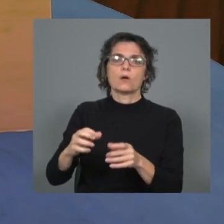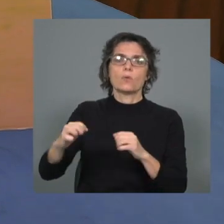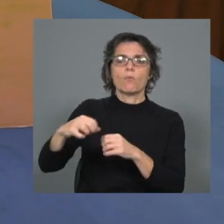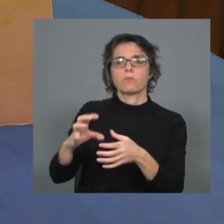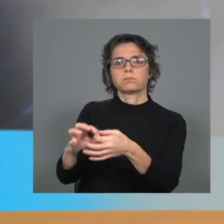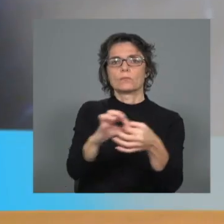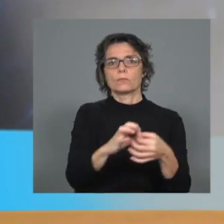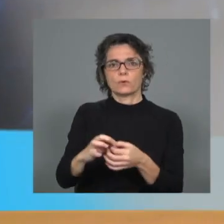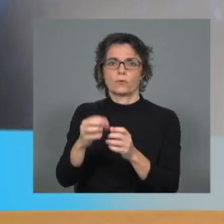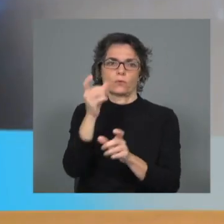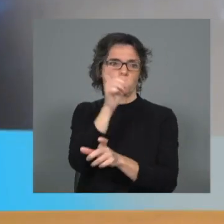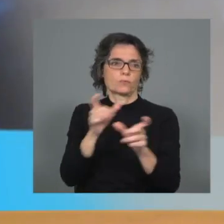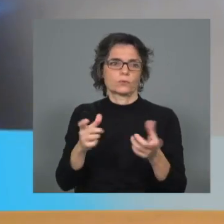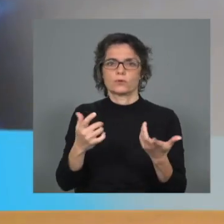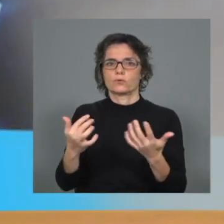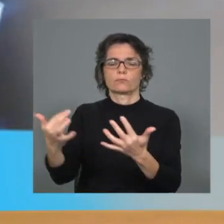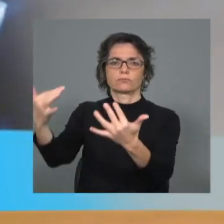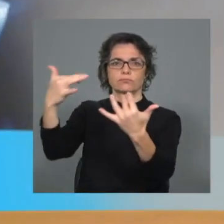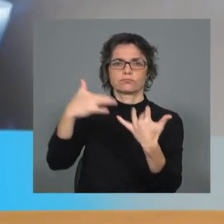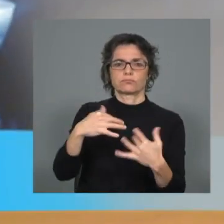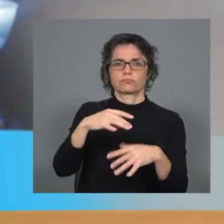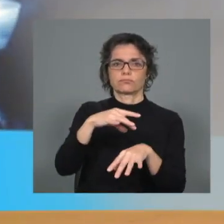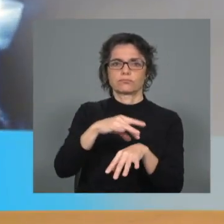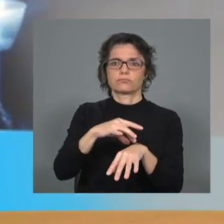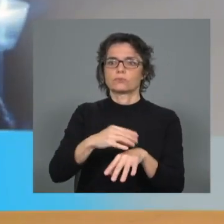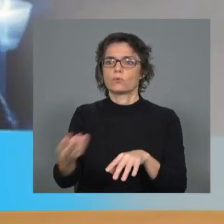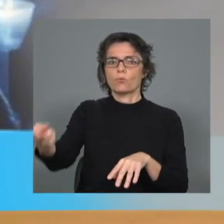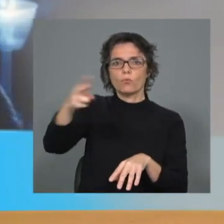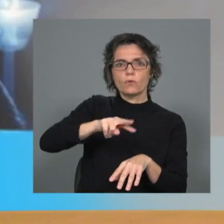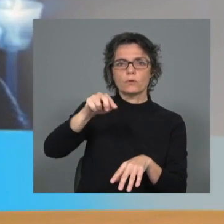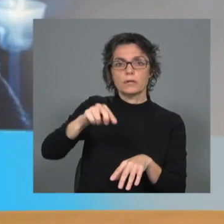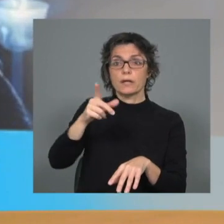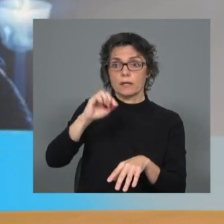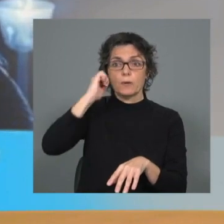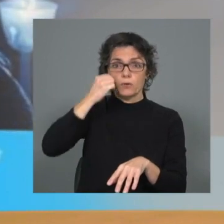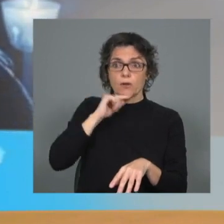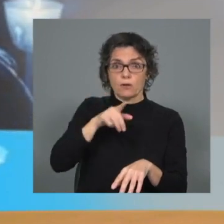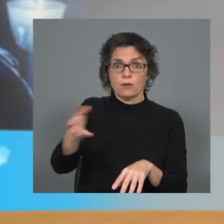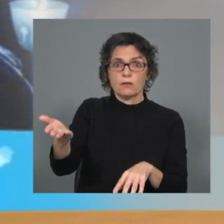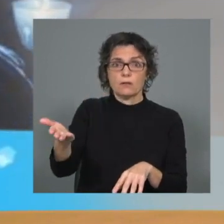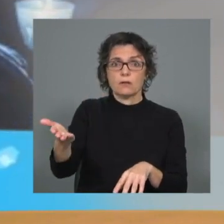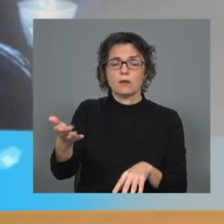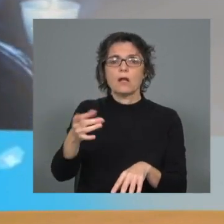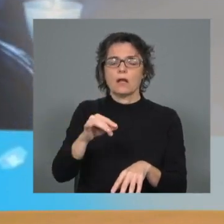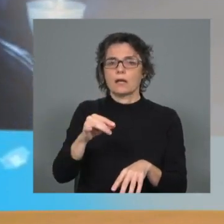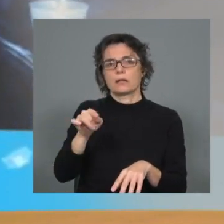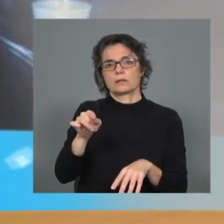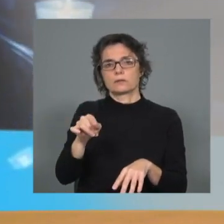os evacuados por situação de doença que vêm para tratamento em Portugal, também são prejudicados e tem uma interferência